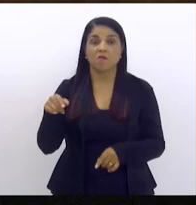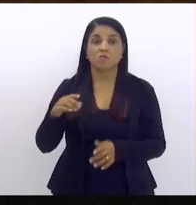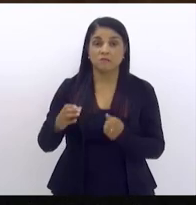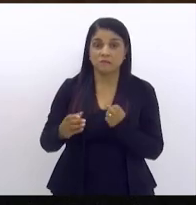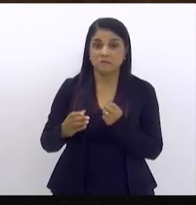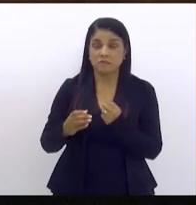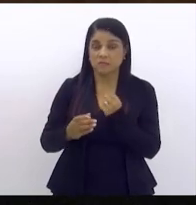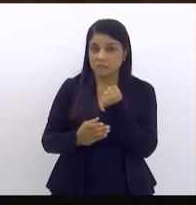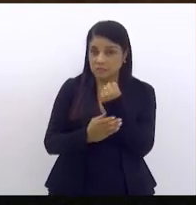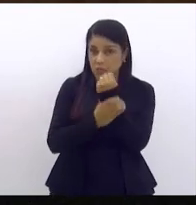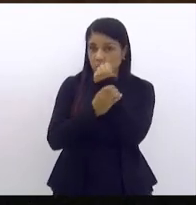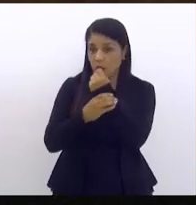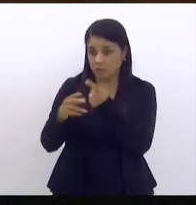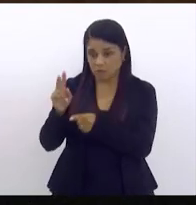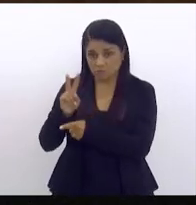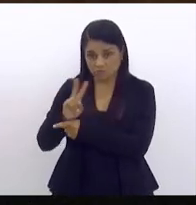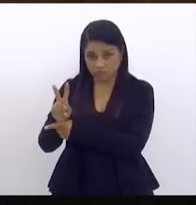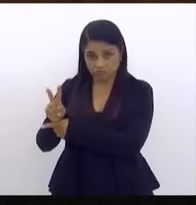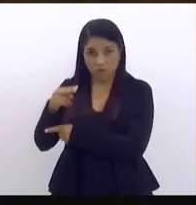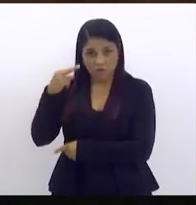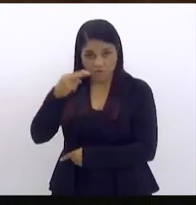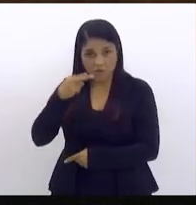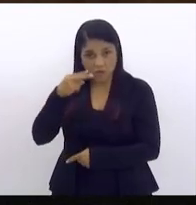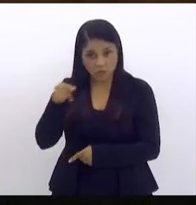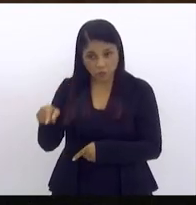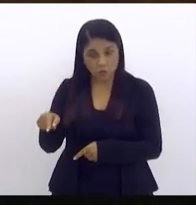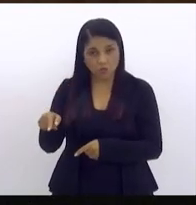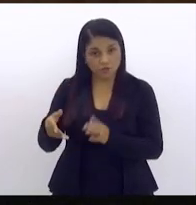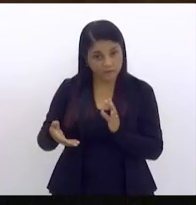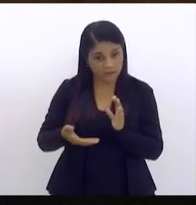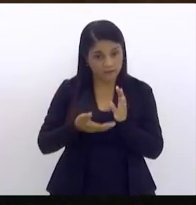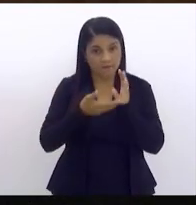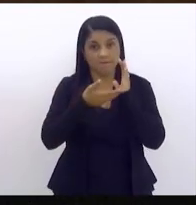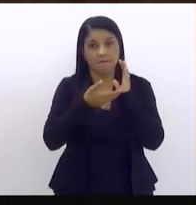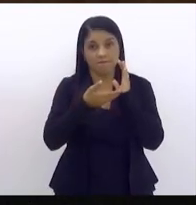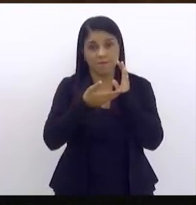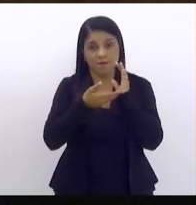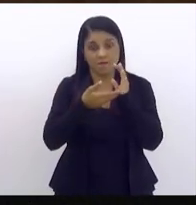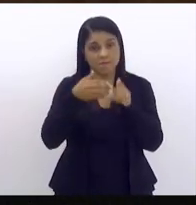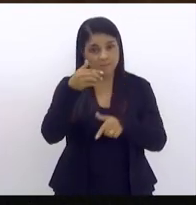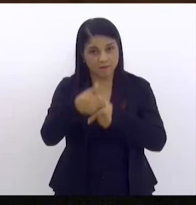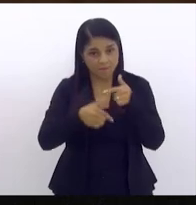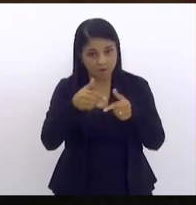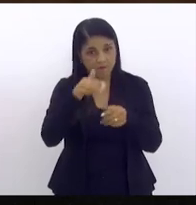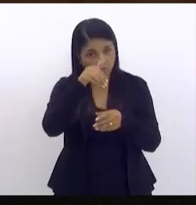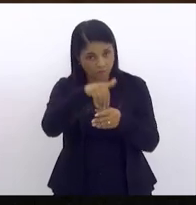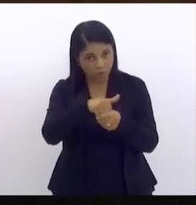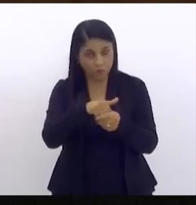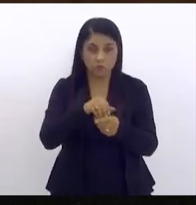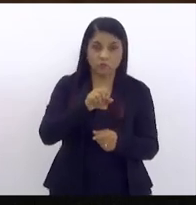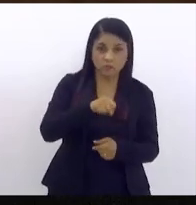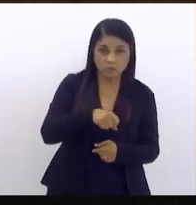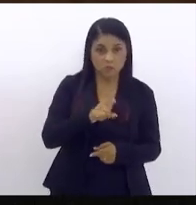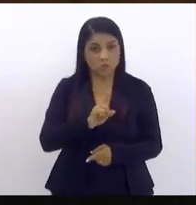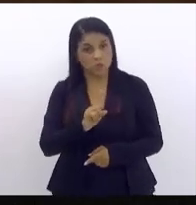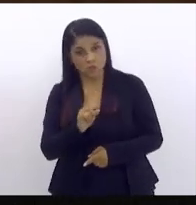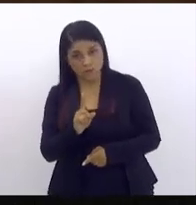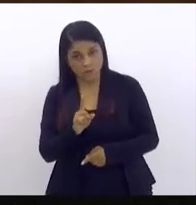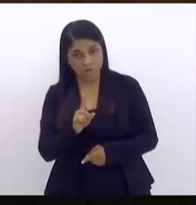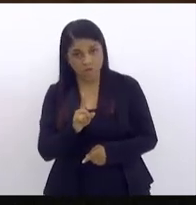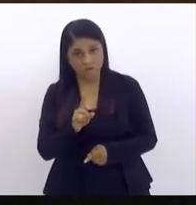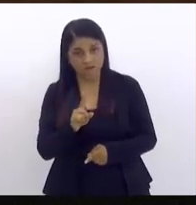vereador, que naquele momento devia estar lá na Câmara dos Vereadores para dar o seu voto sim ou a favor